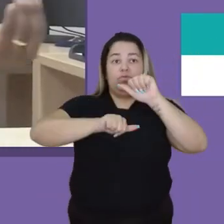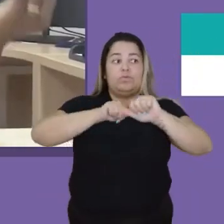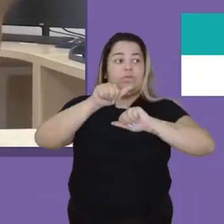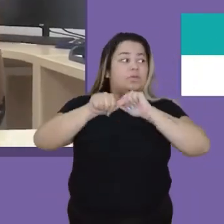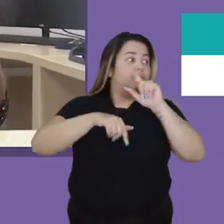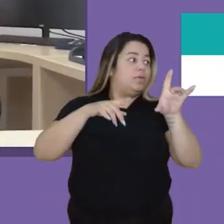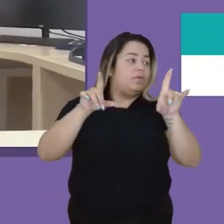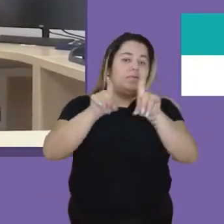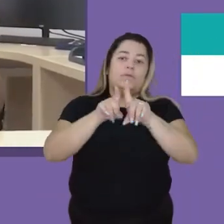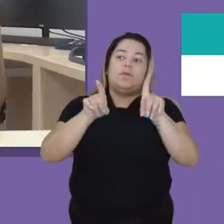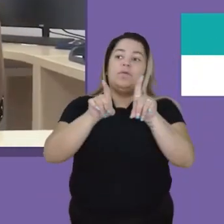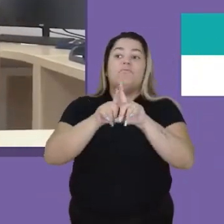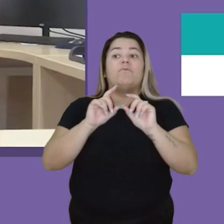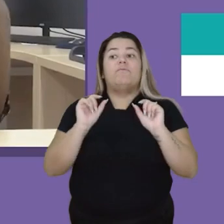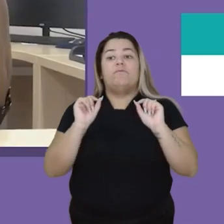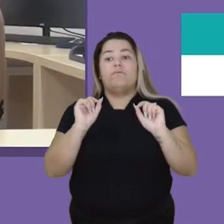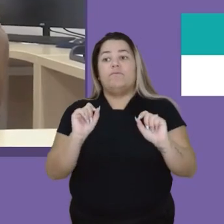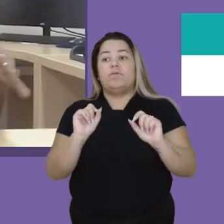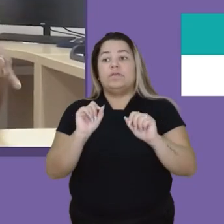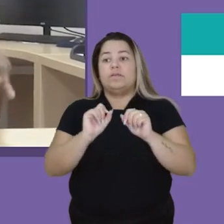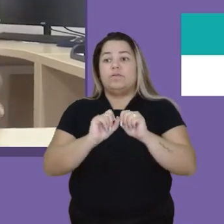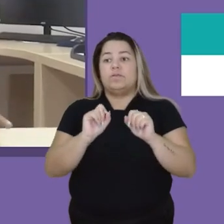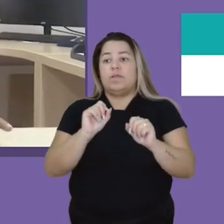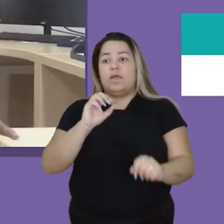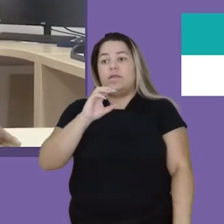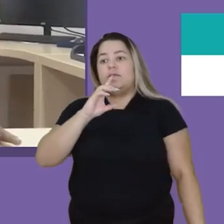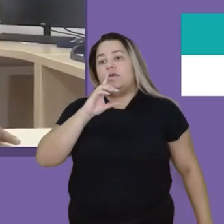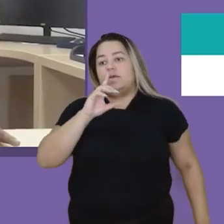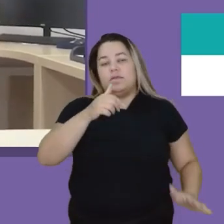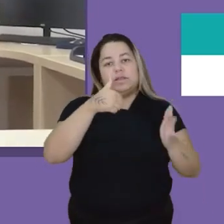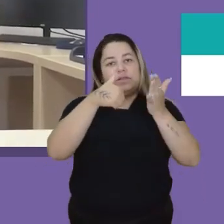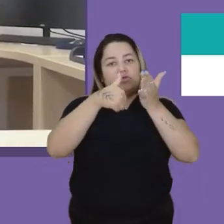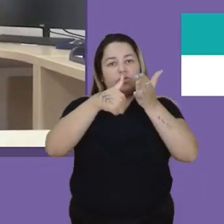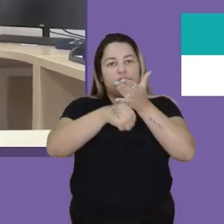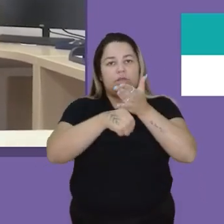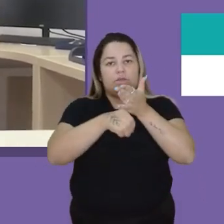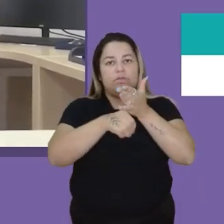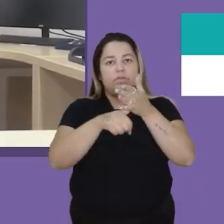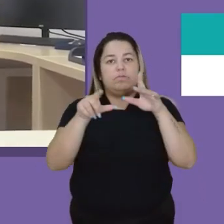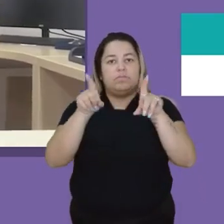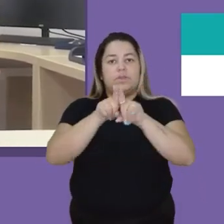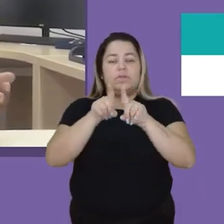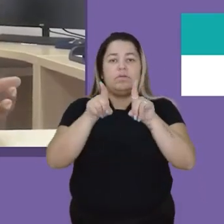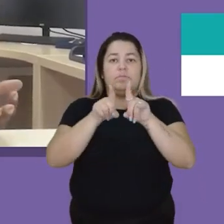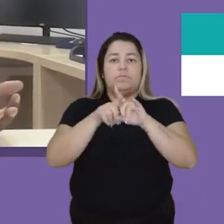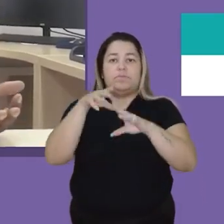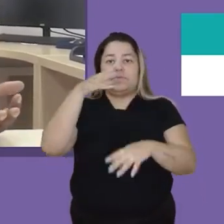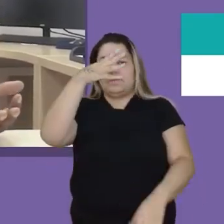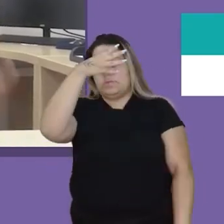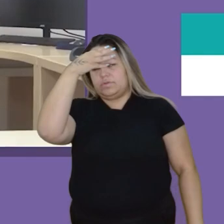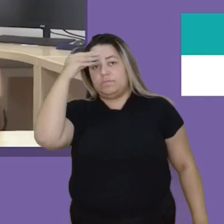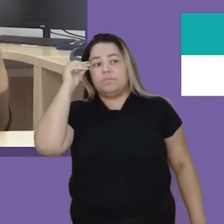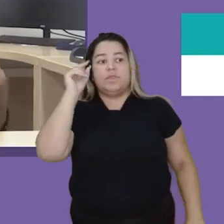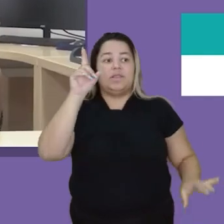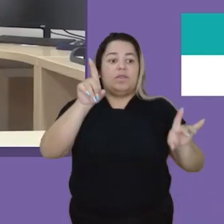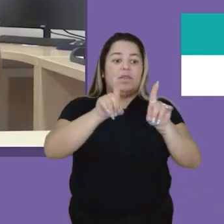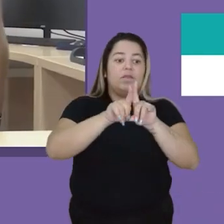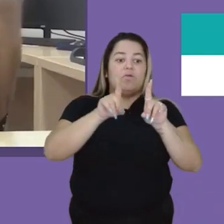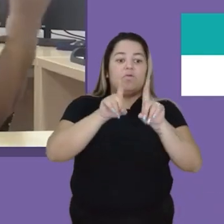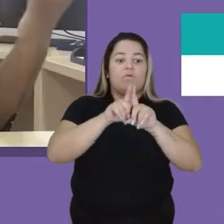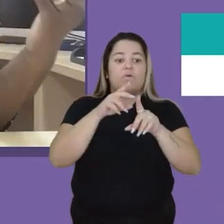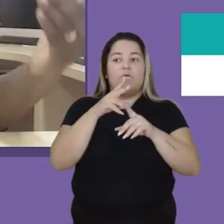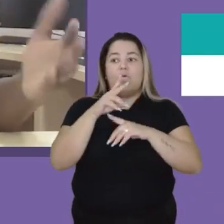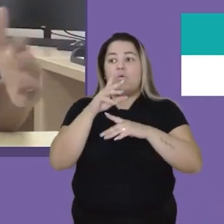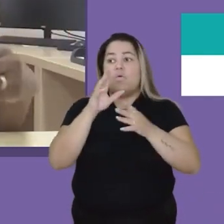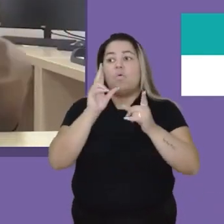referência, fazendo parte da identidade, para que não se perdesse a identidade. Os